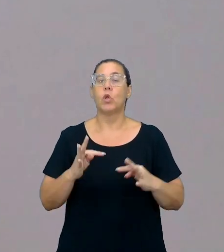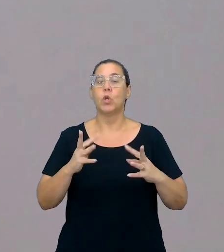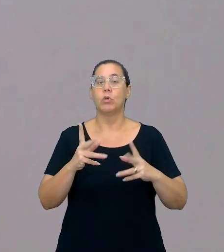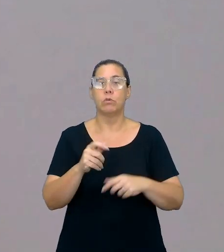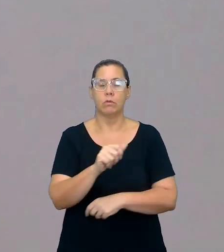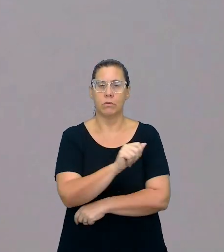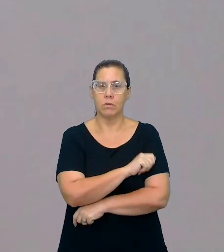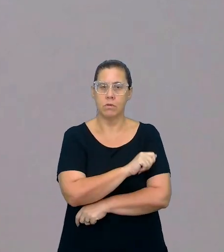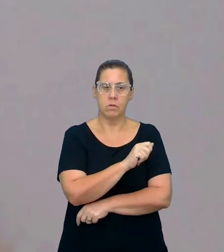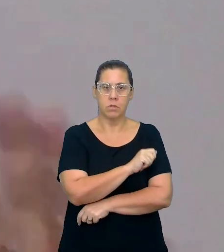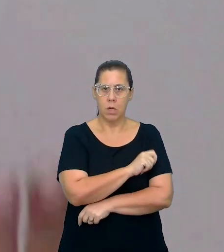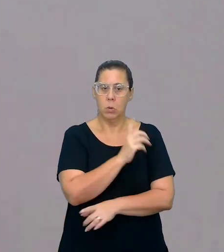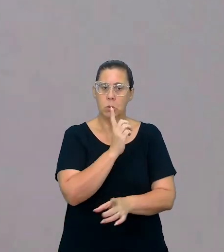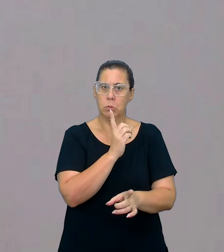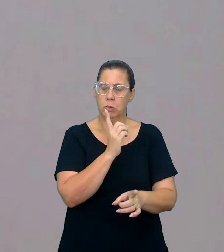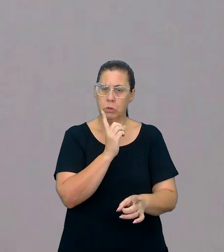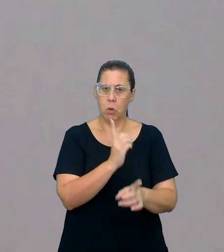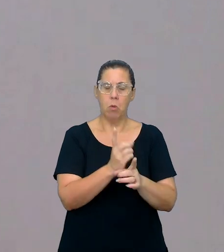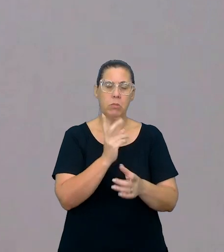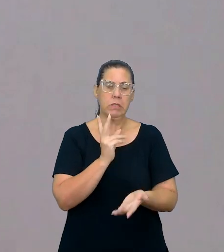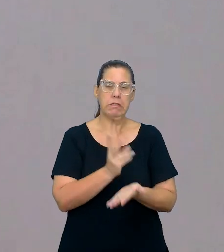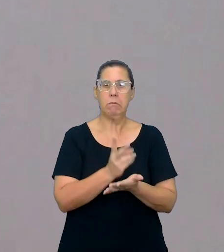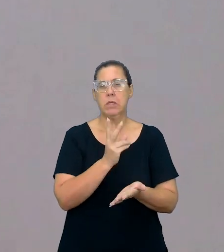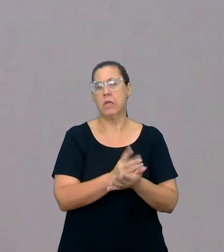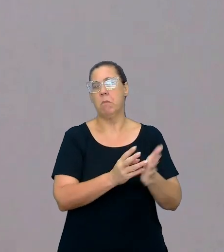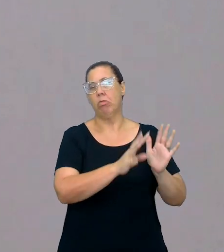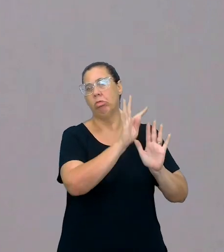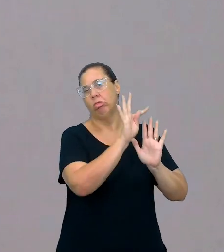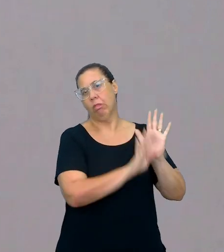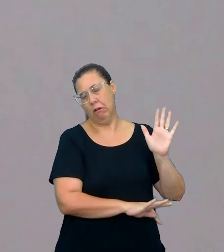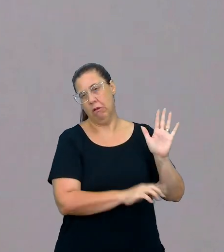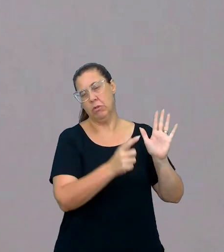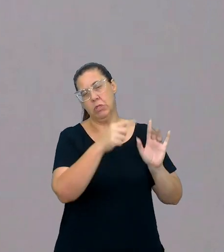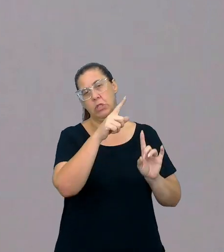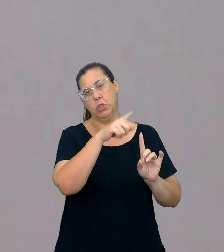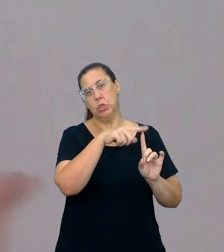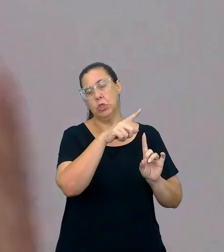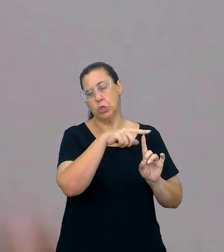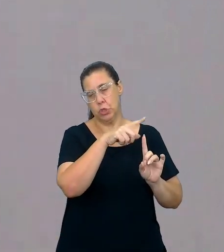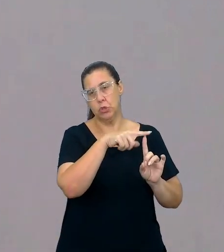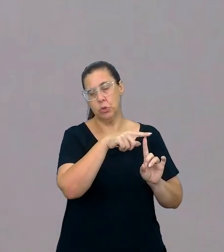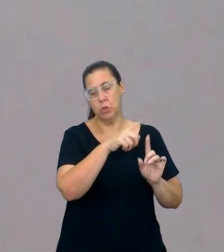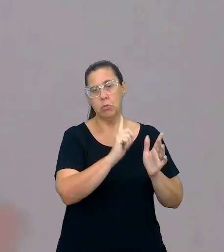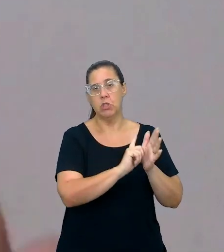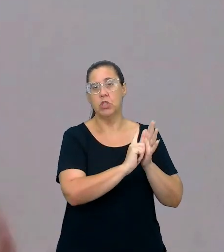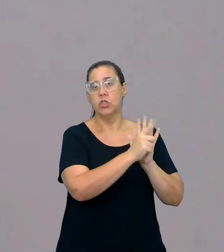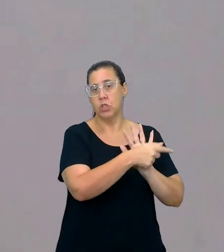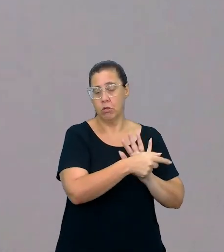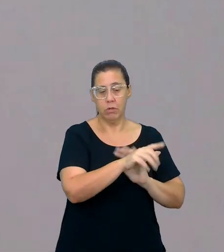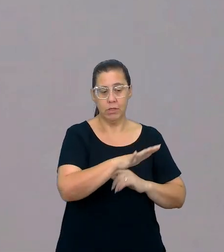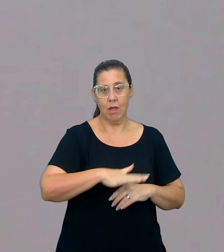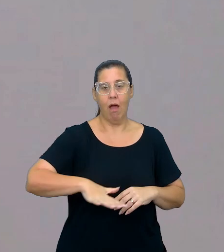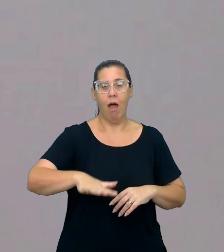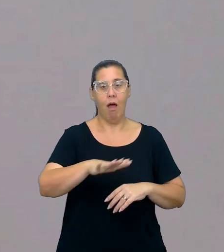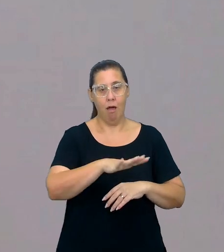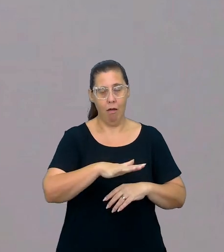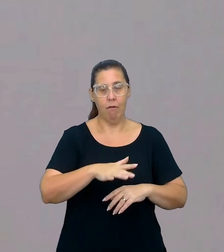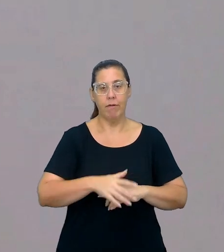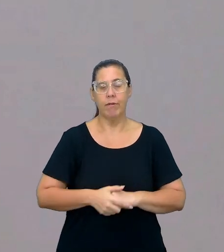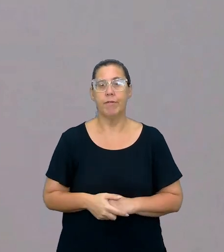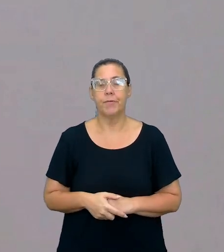estudantes se deparam o tempo todo com textos desse gênero, né, desse campo de